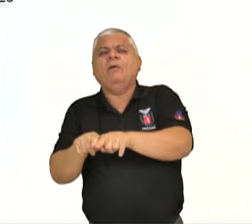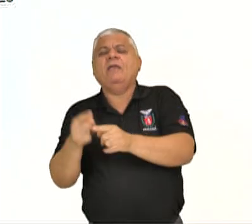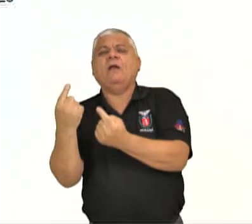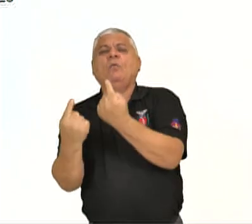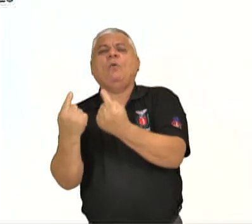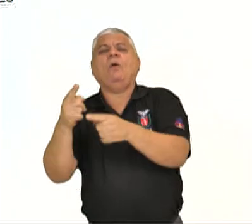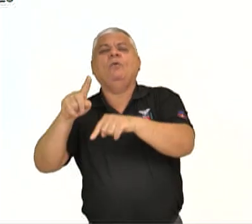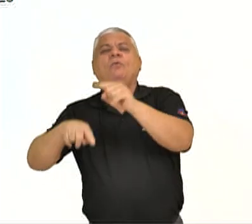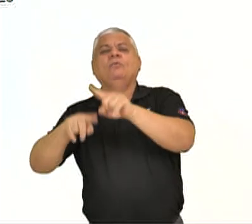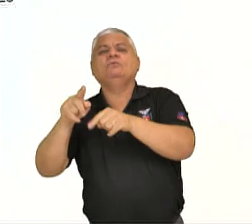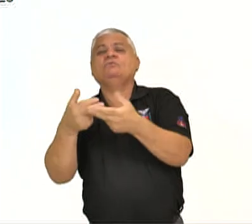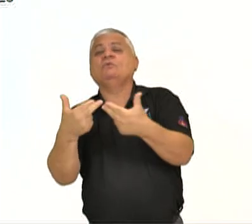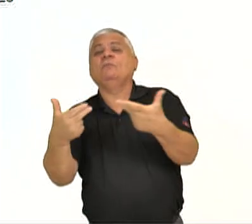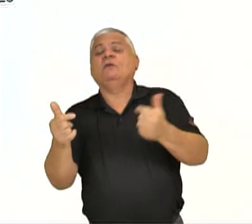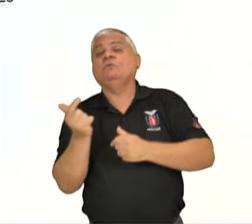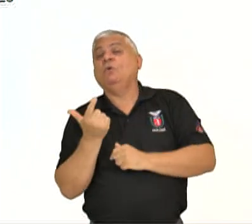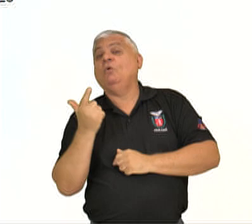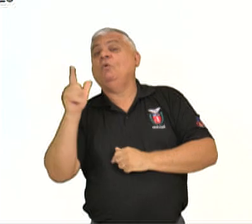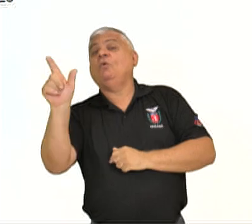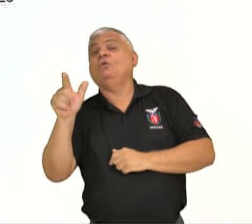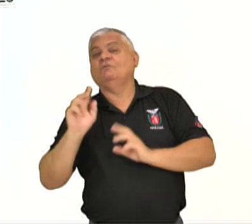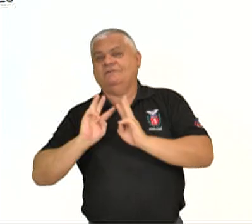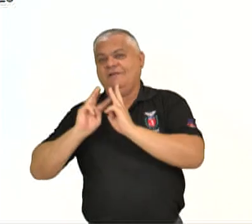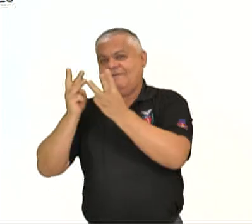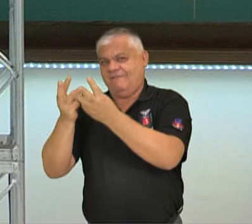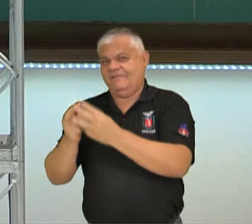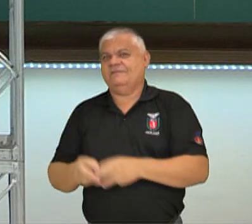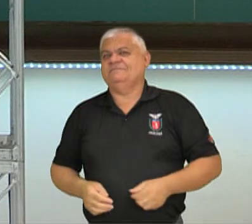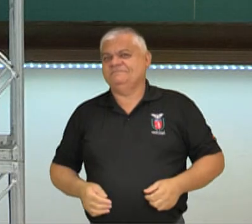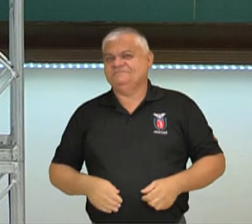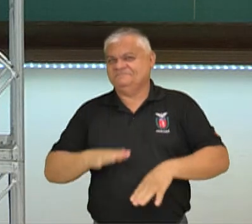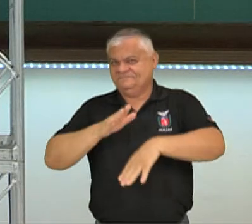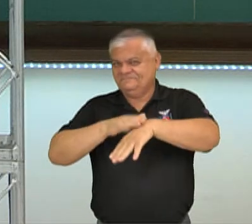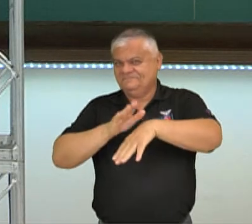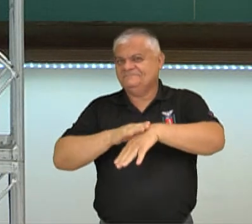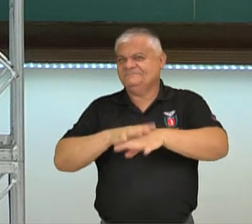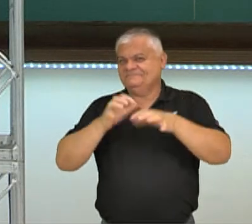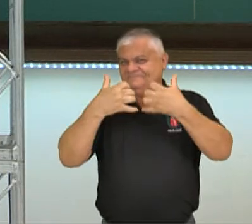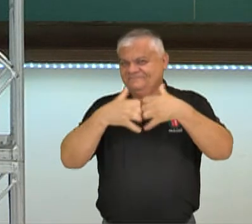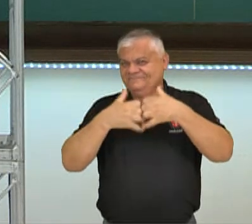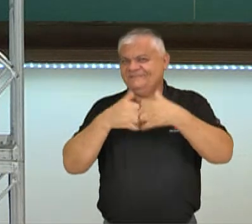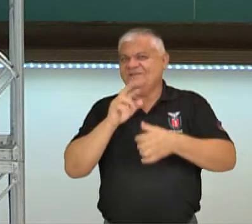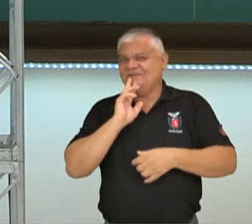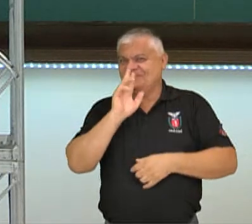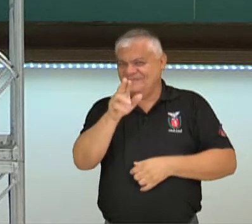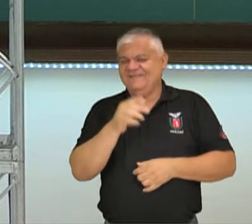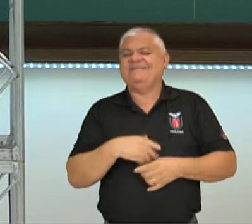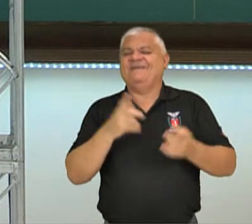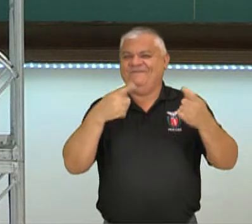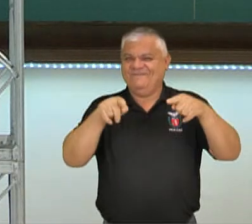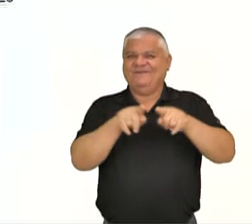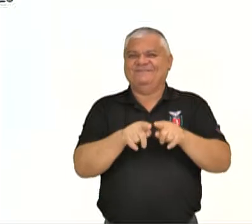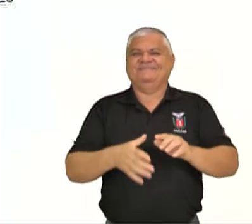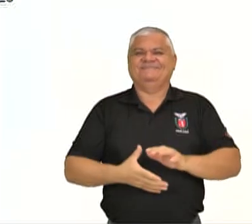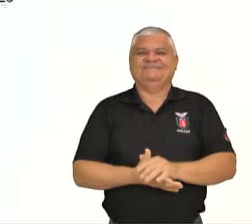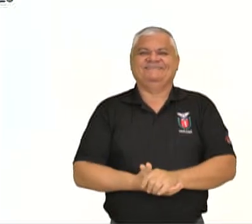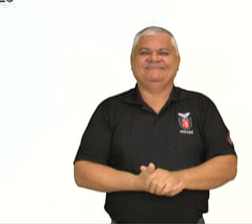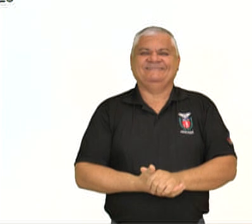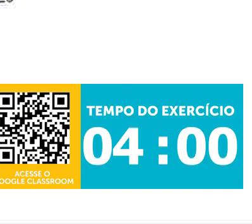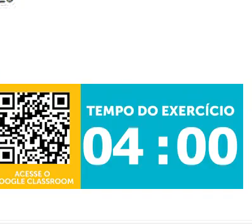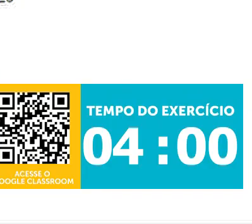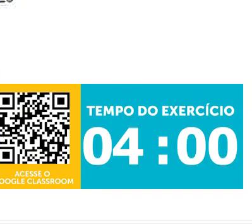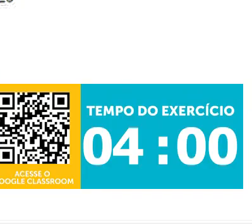qual outro instrumento da roda? Tempinho para vocês responderem e a gente já volta.